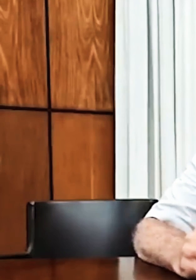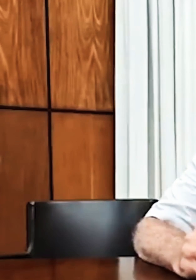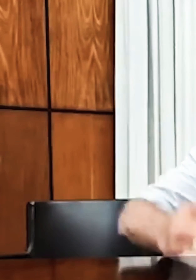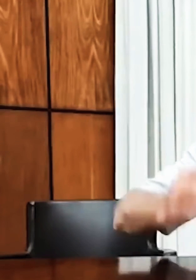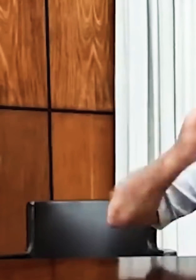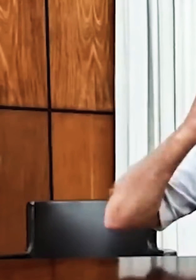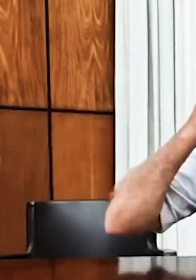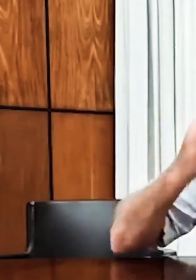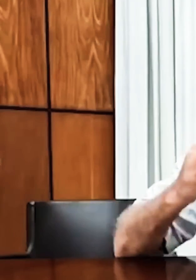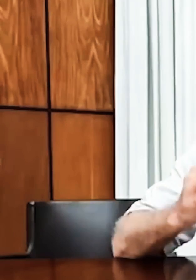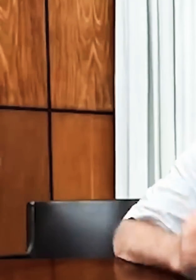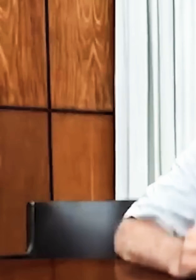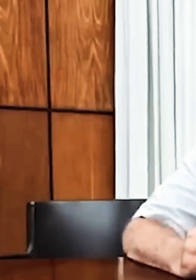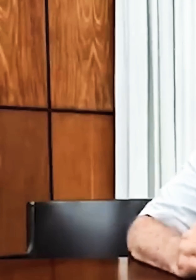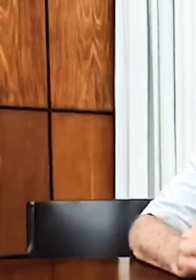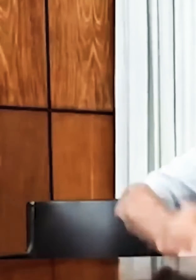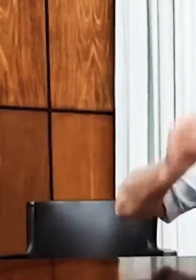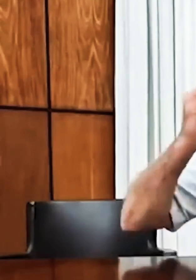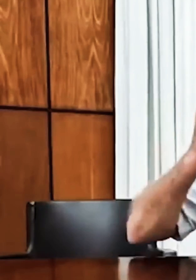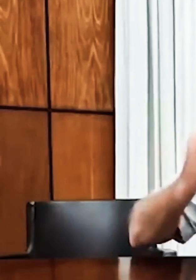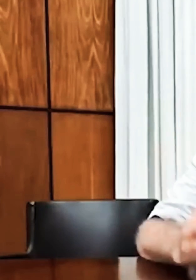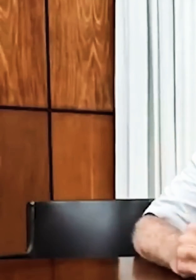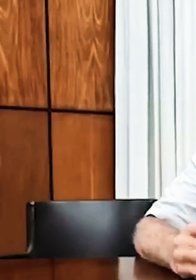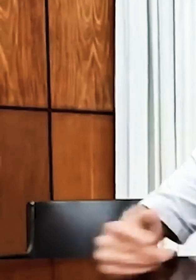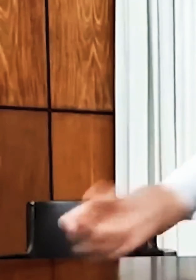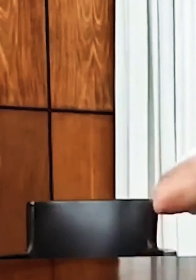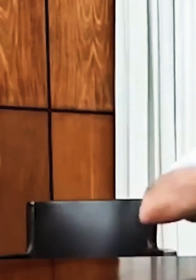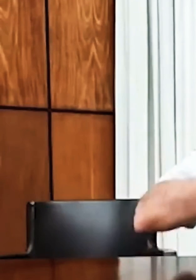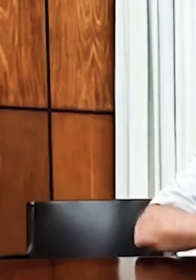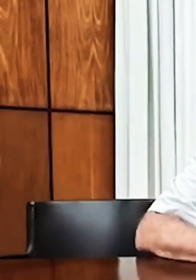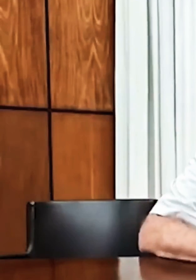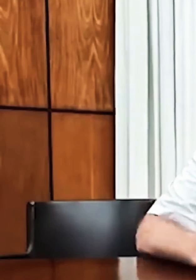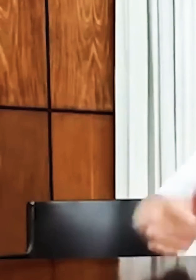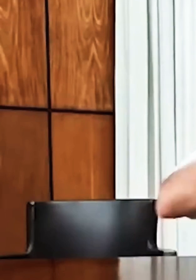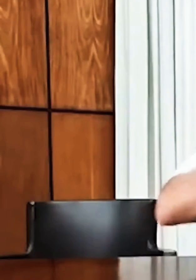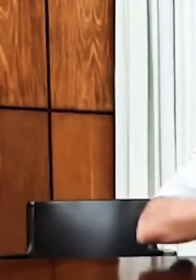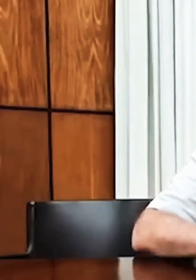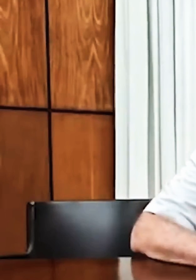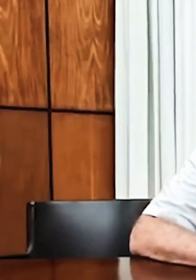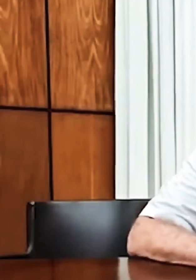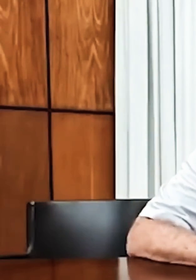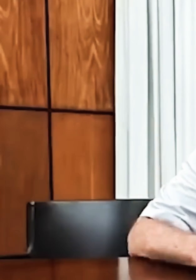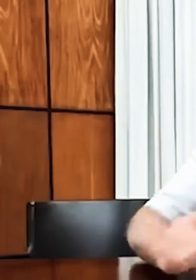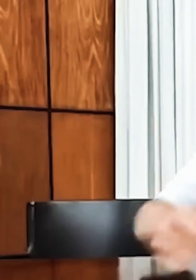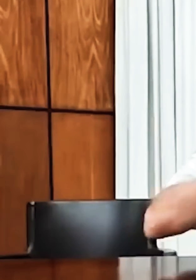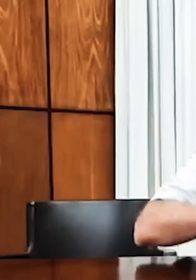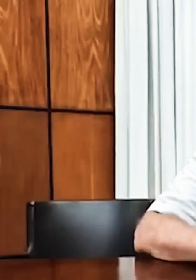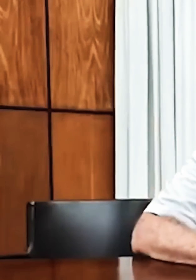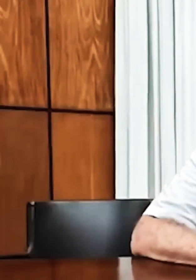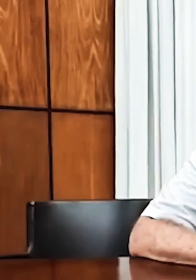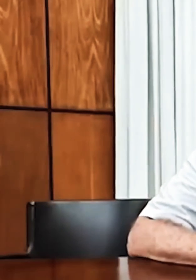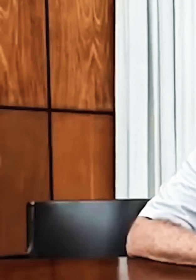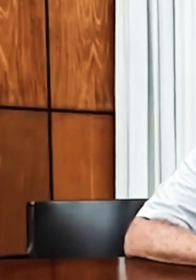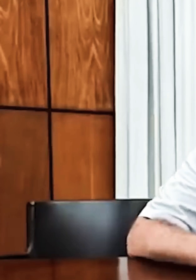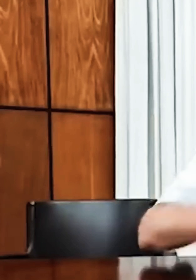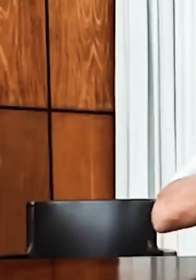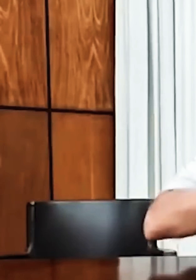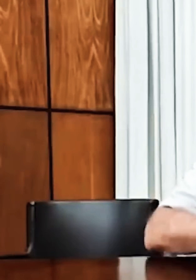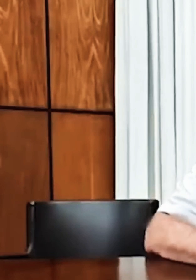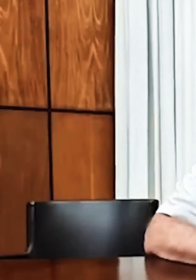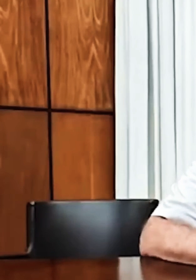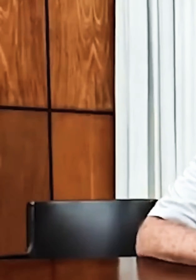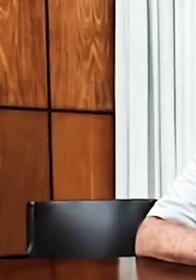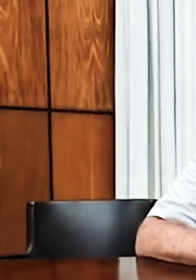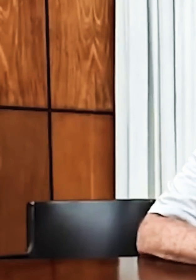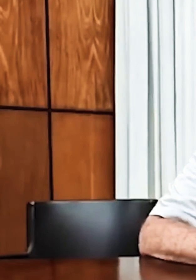verdade, com a dignidade da pessoa humana, com as crianças. Vendo na CPI da pedofilia lá atrás, qual foi a participação do